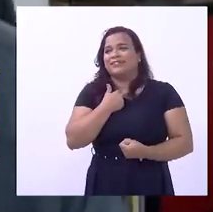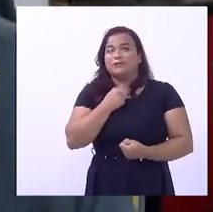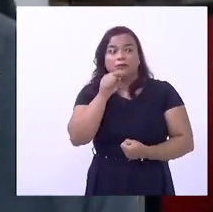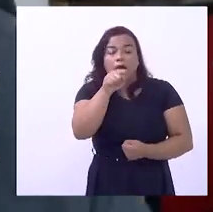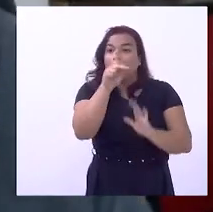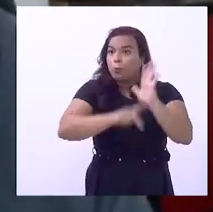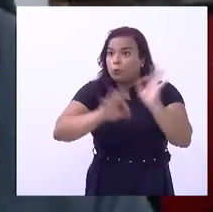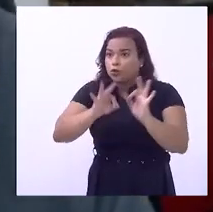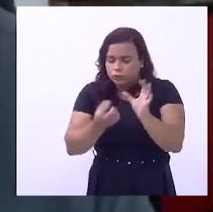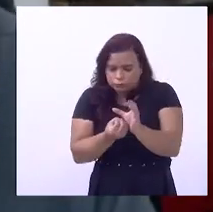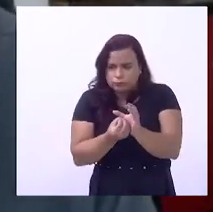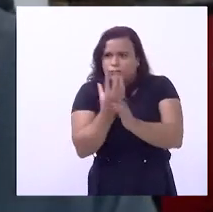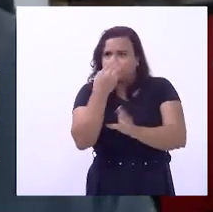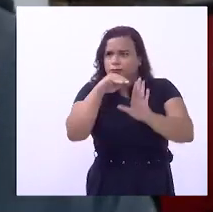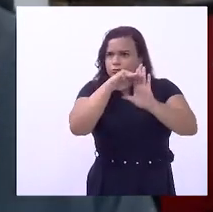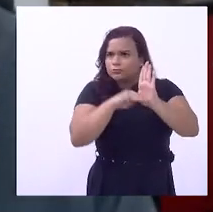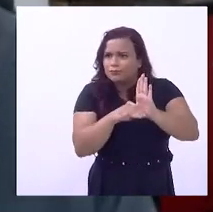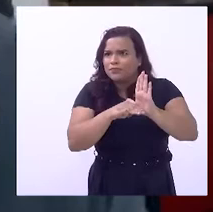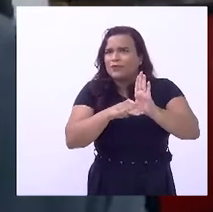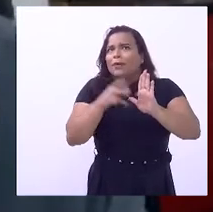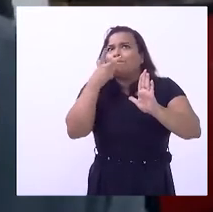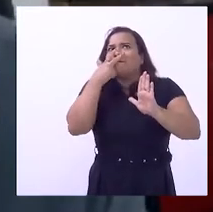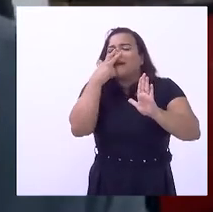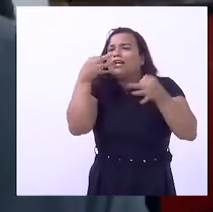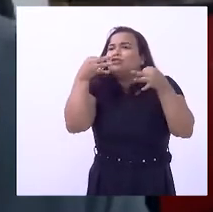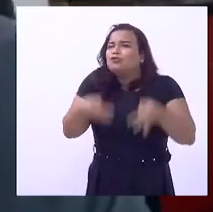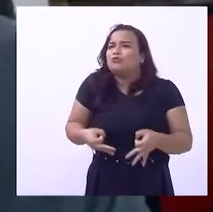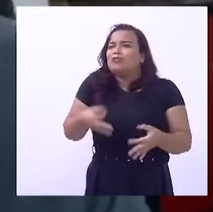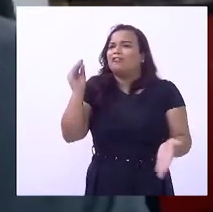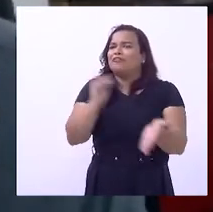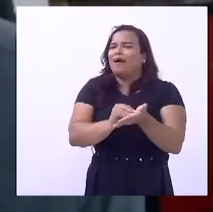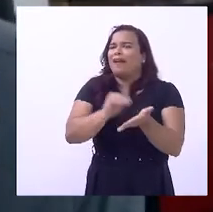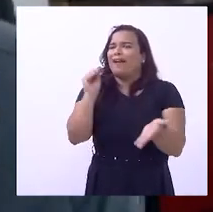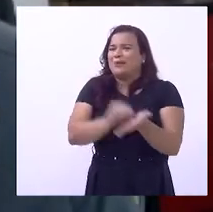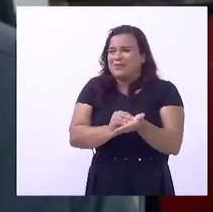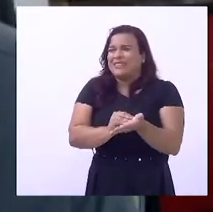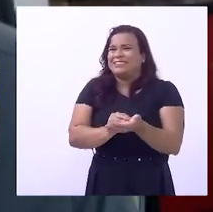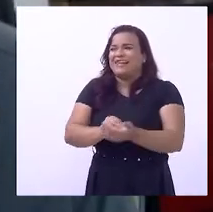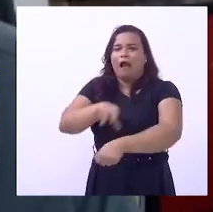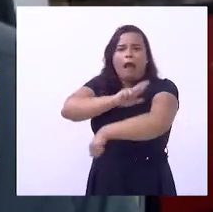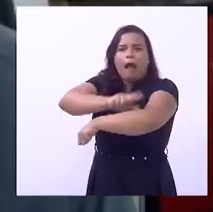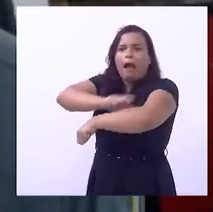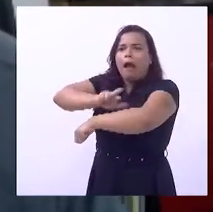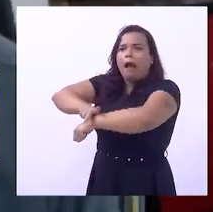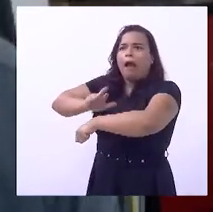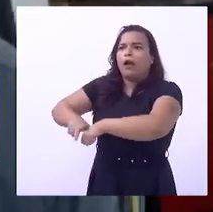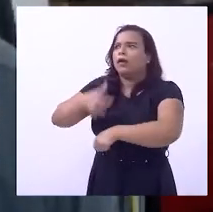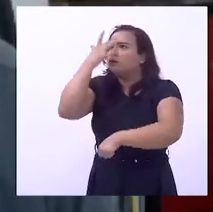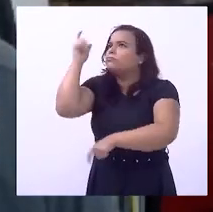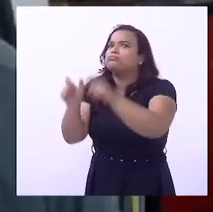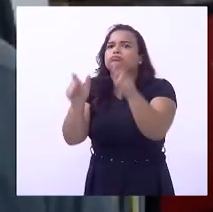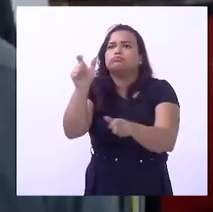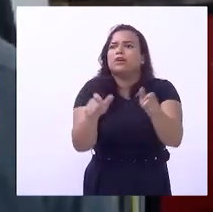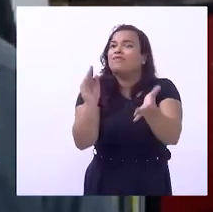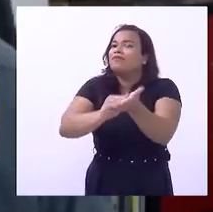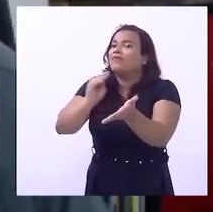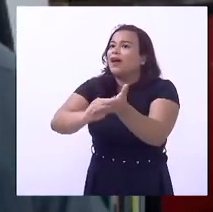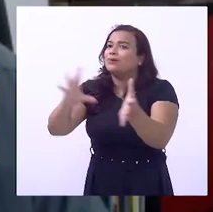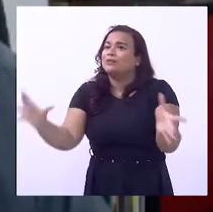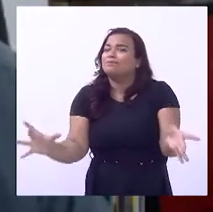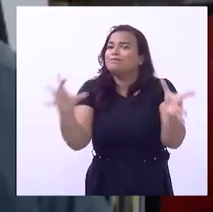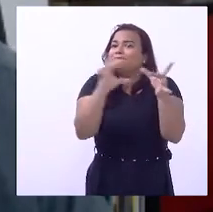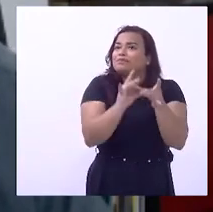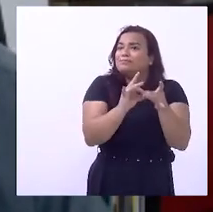dele, ele não é justo com as outras raças, as outras pessoas que também